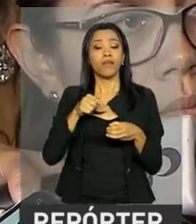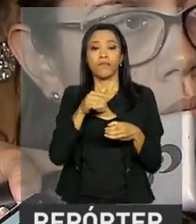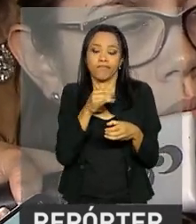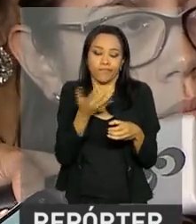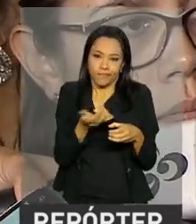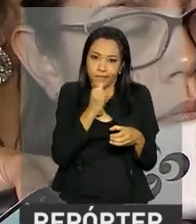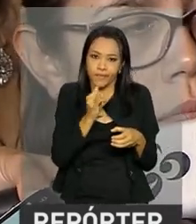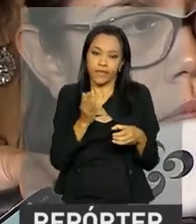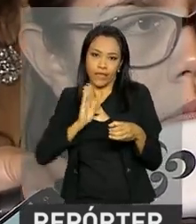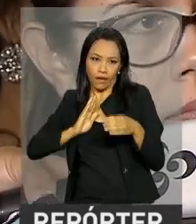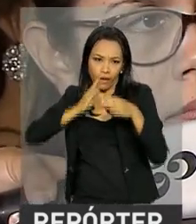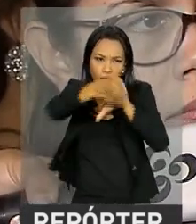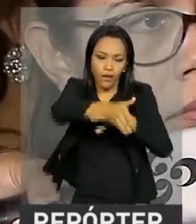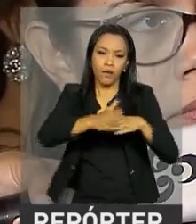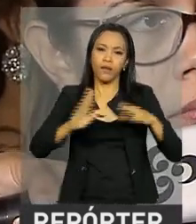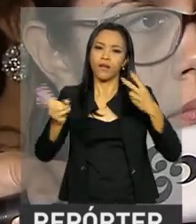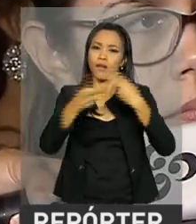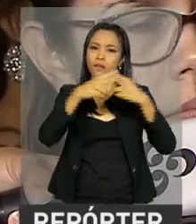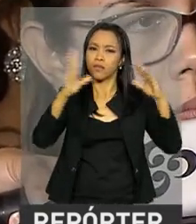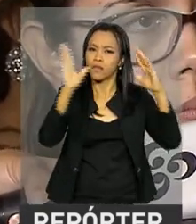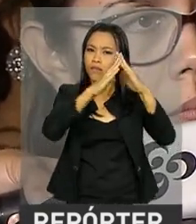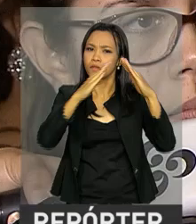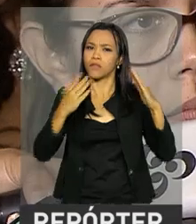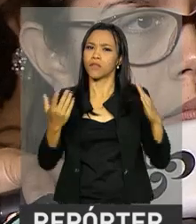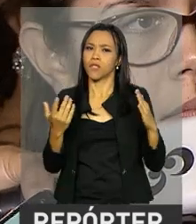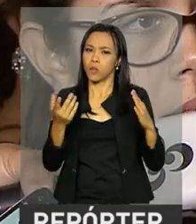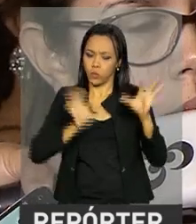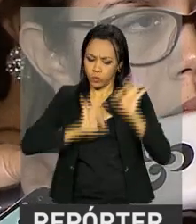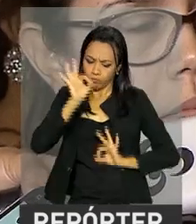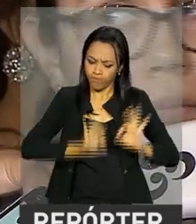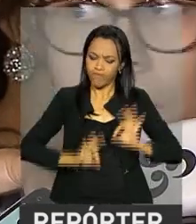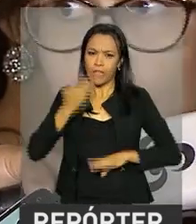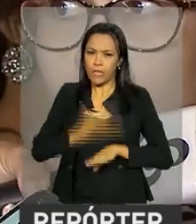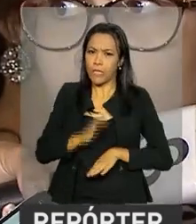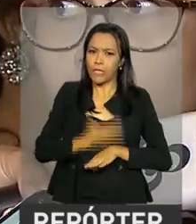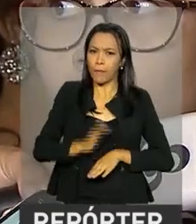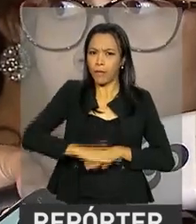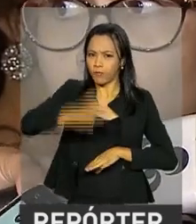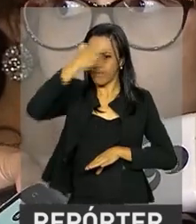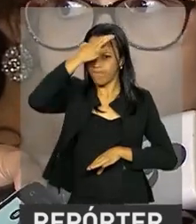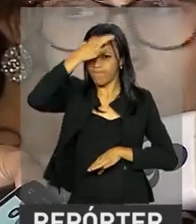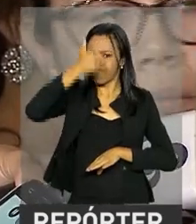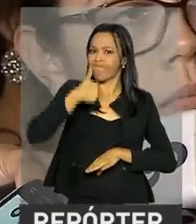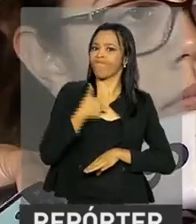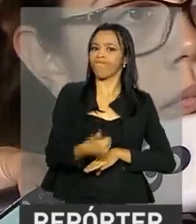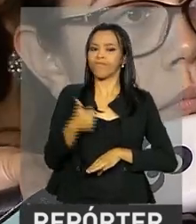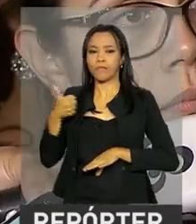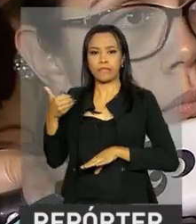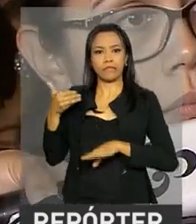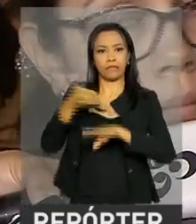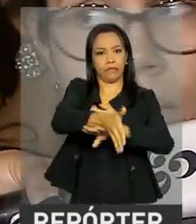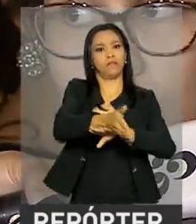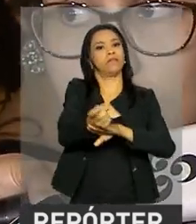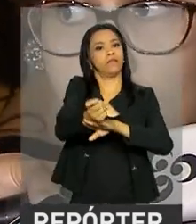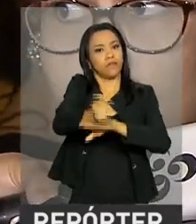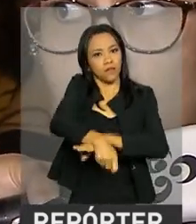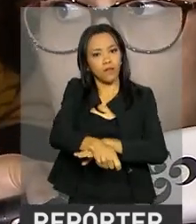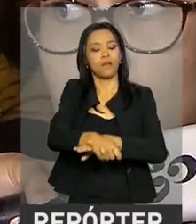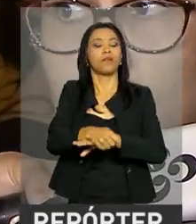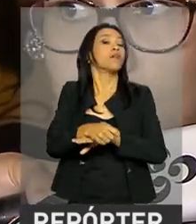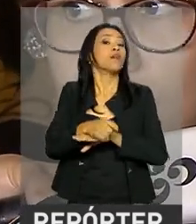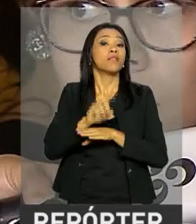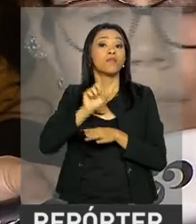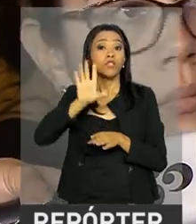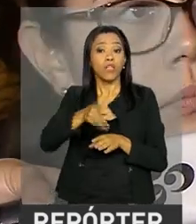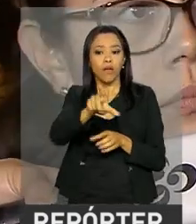determinados presídios, ingressam com um equipamento completo, tem treinamento para isso. Todos esses que foram indicados